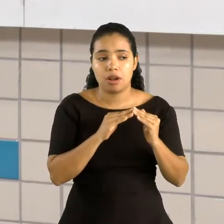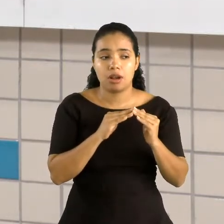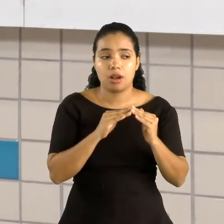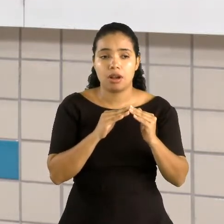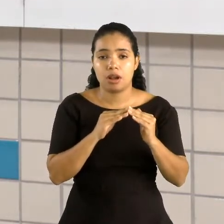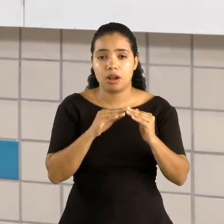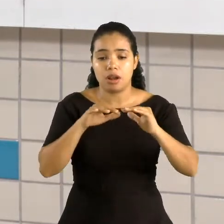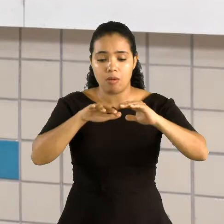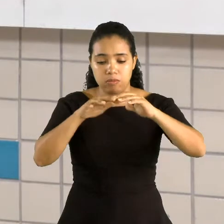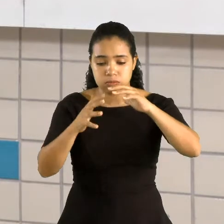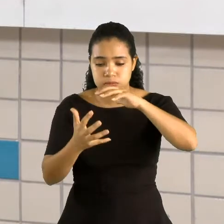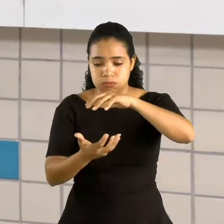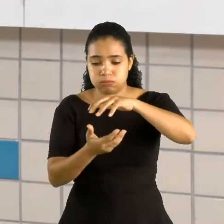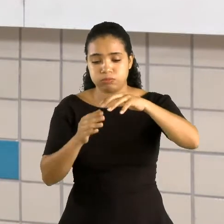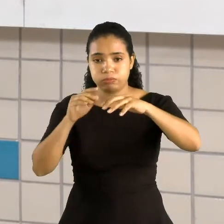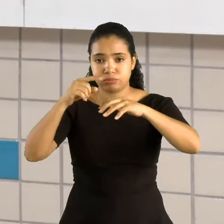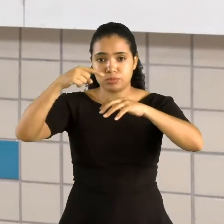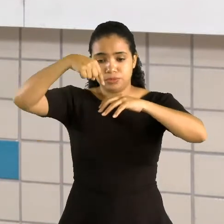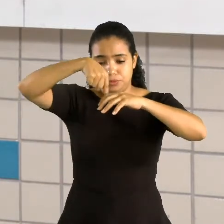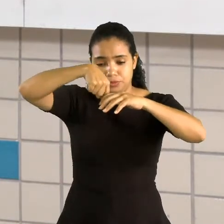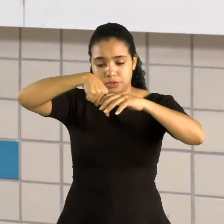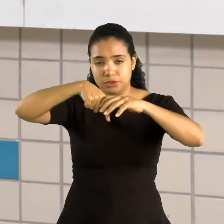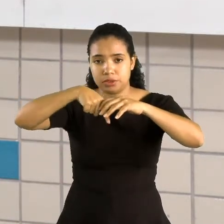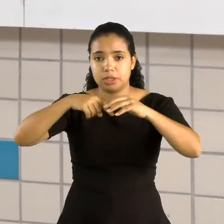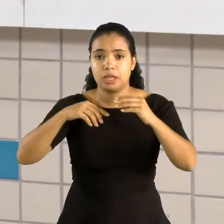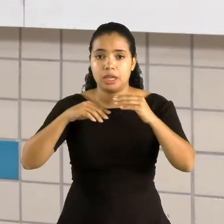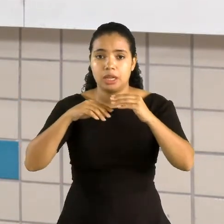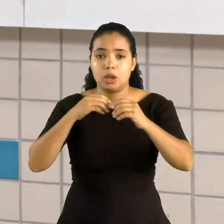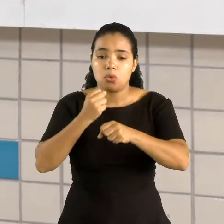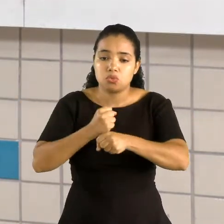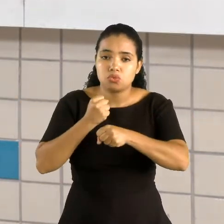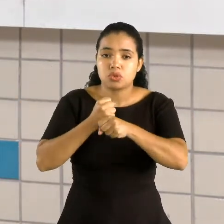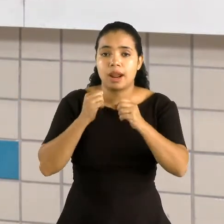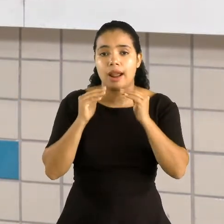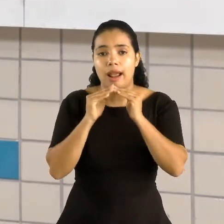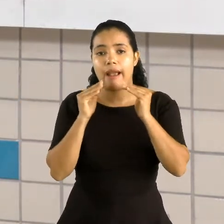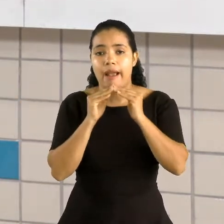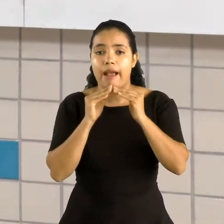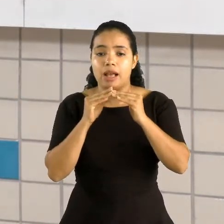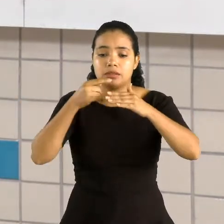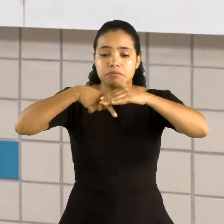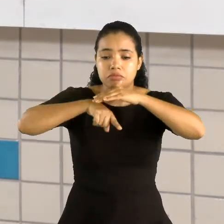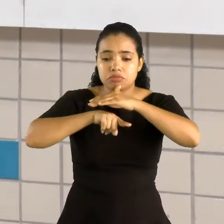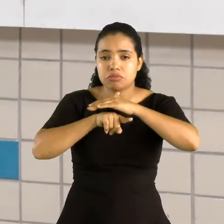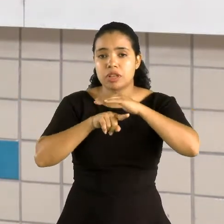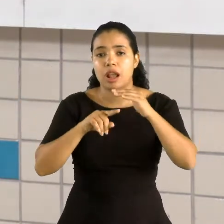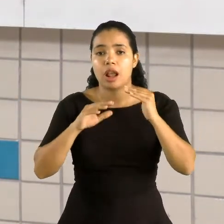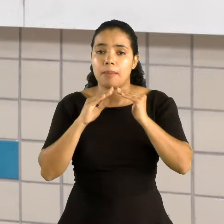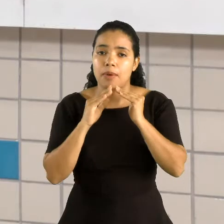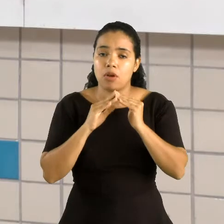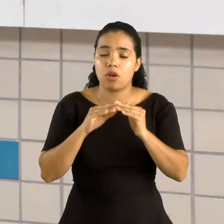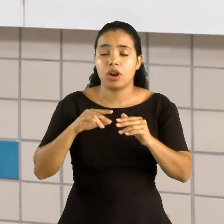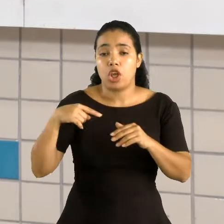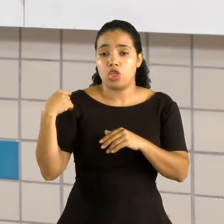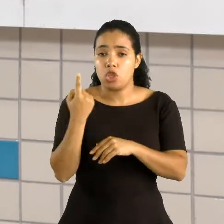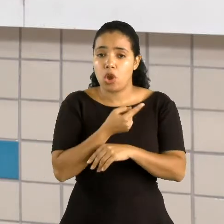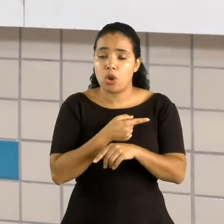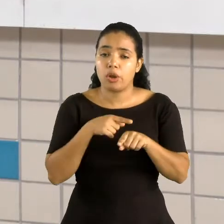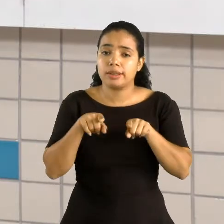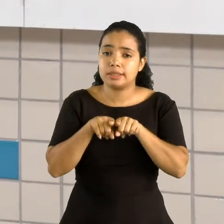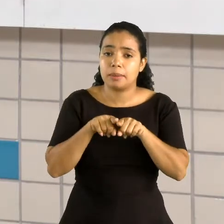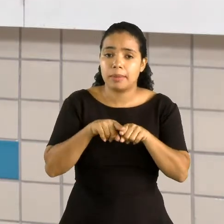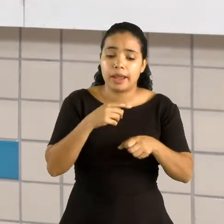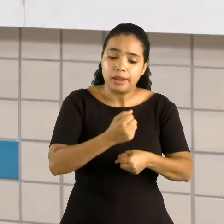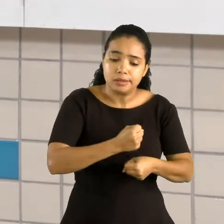muitos animais que utilizam do solo para poder construir as suas casas e tudo mais. O ser humano também não utiliza. A gente não retira